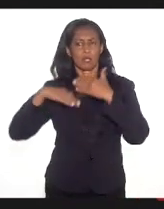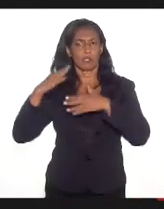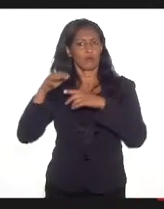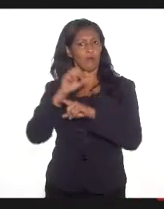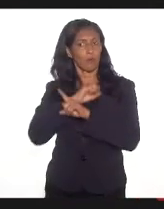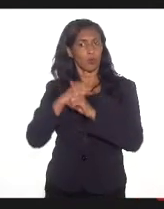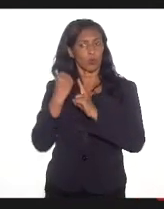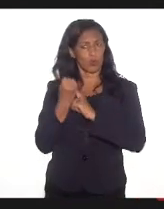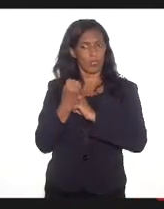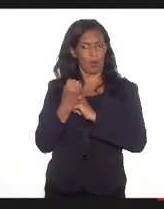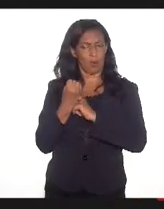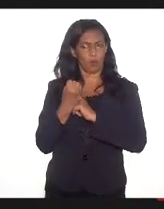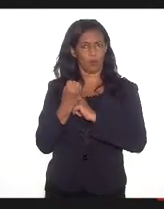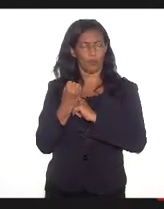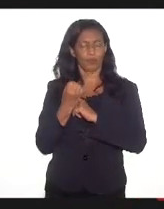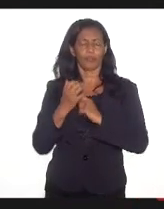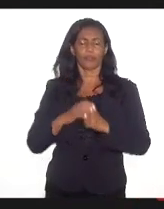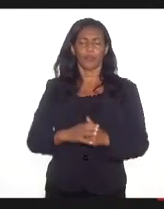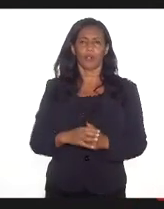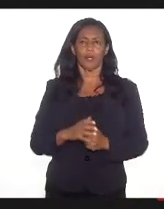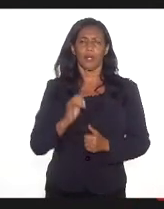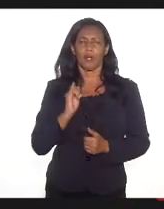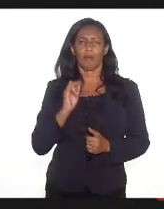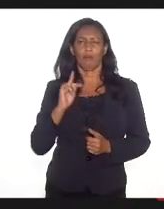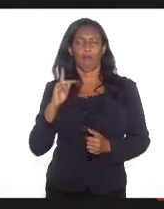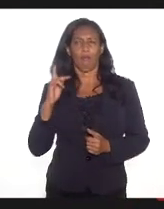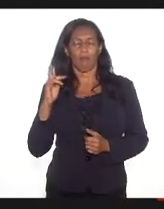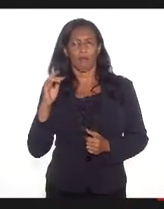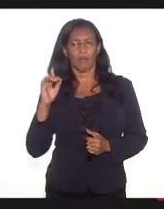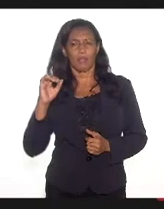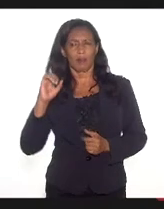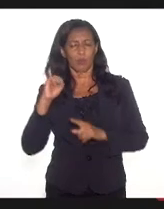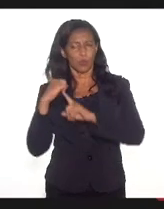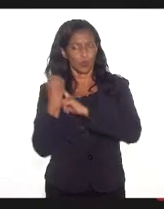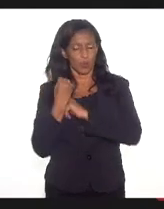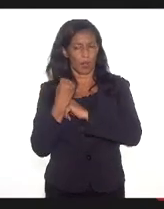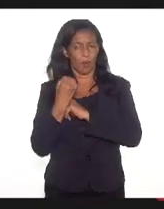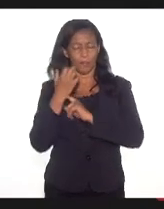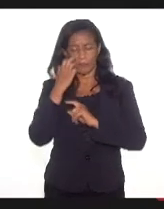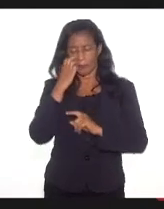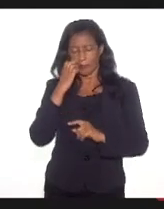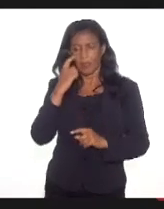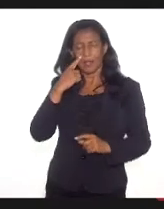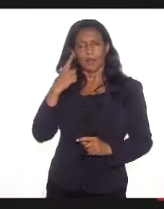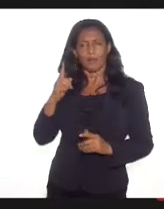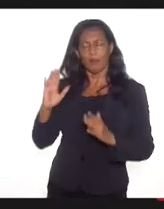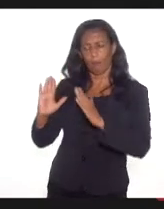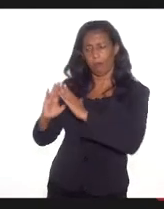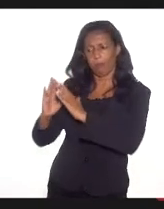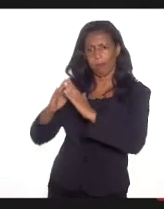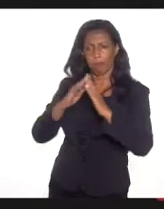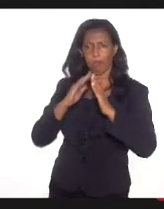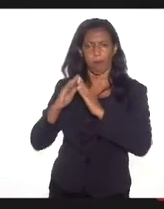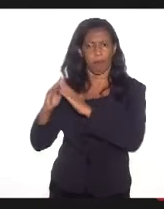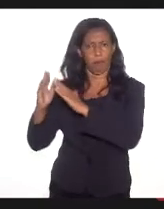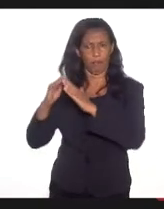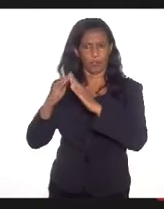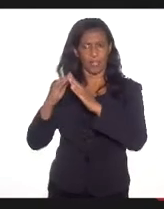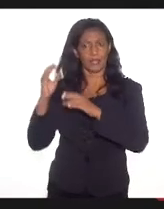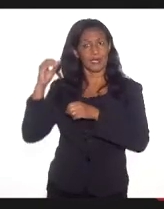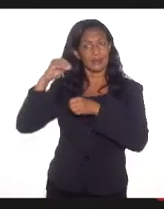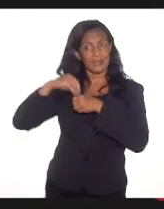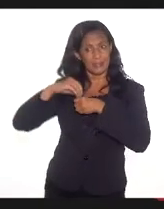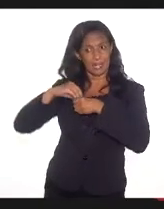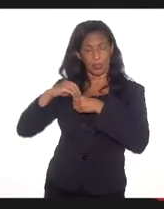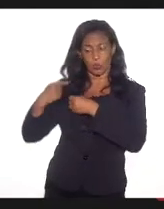calcula e faz um ranqueamento da situação social das residências dos municípios da região metropolitana a